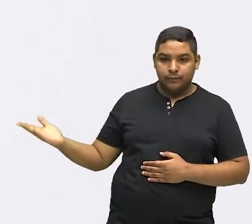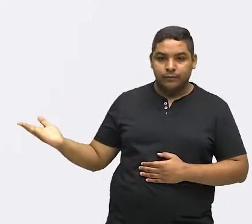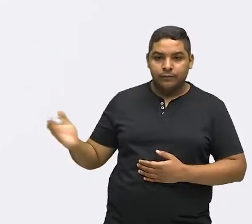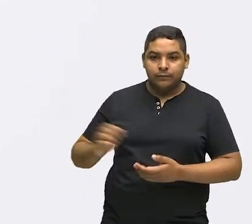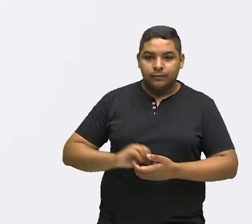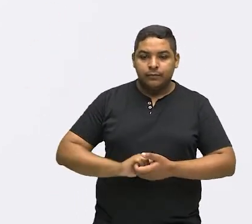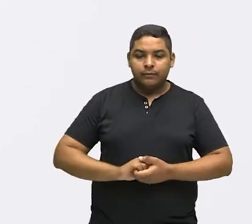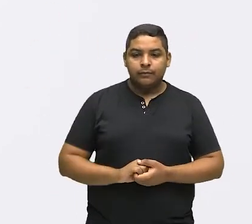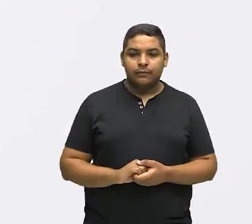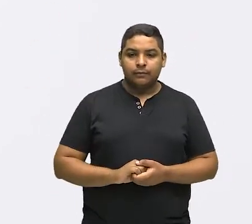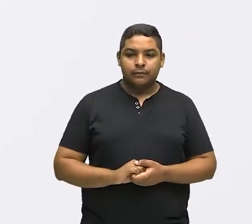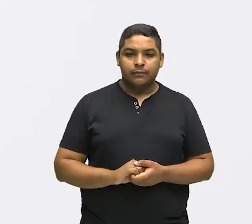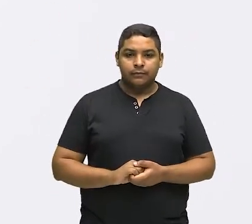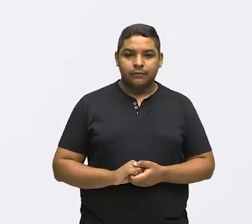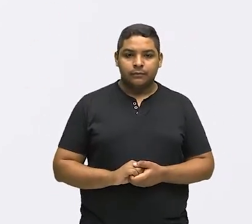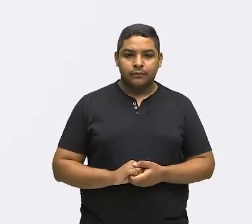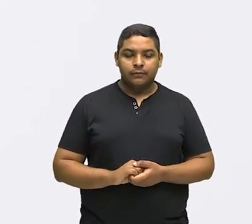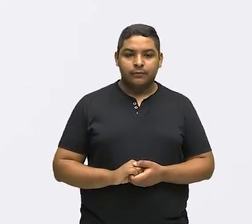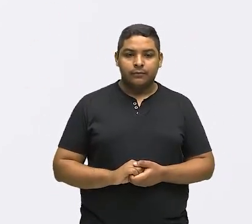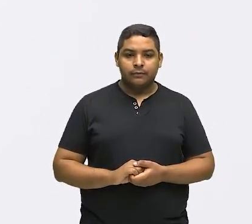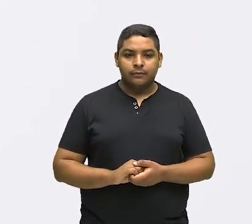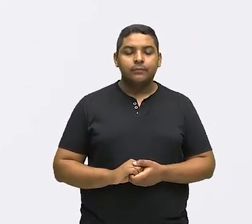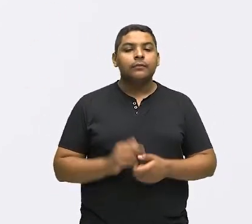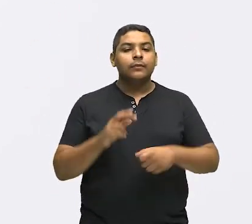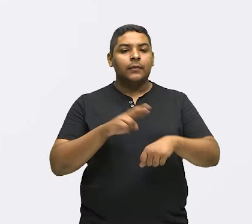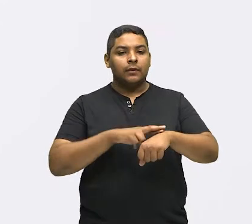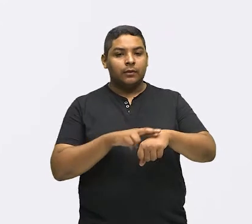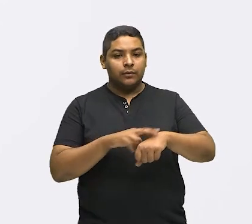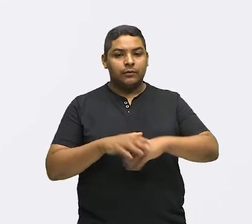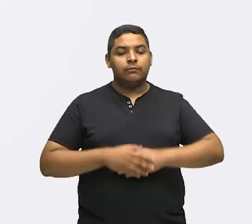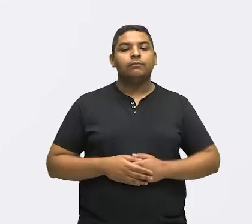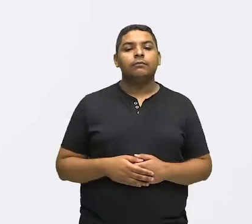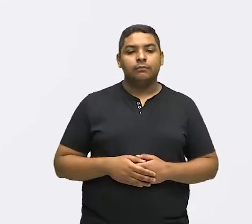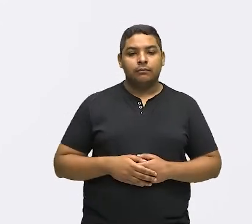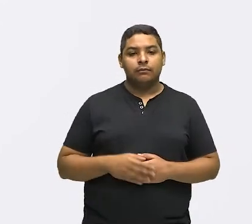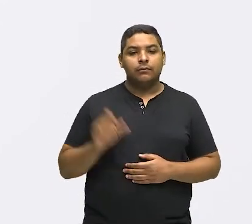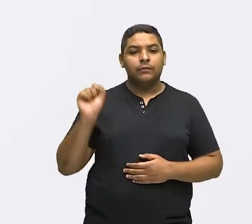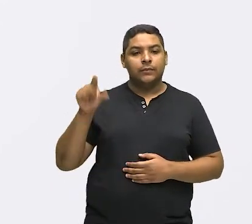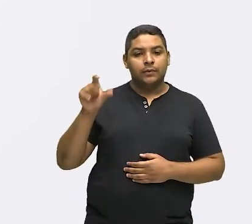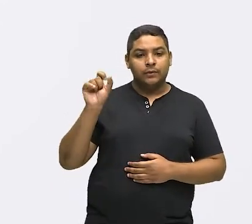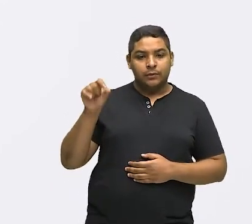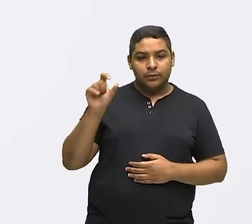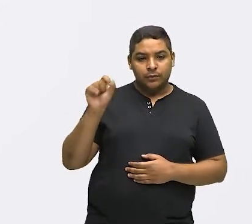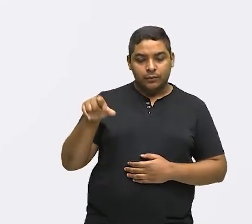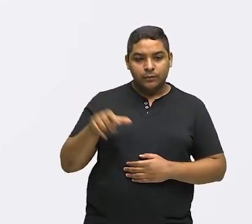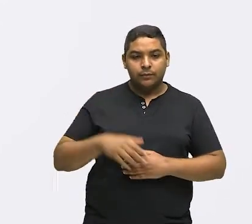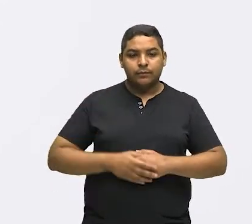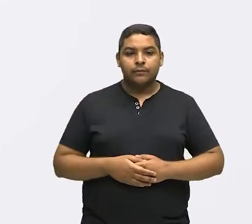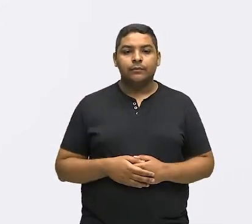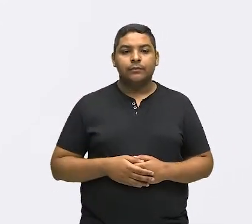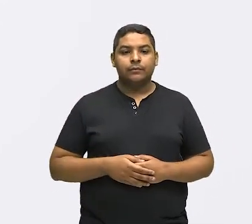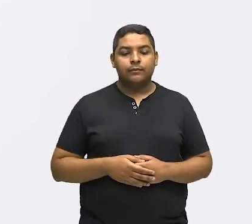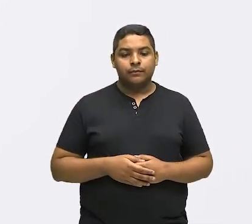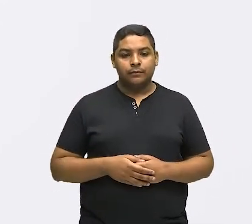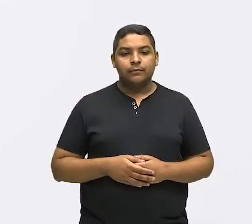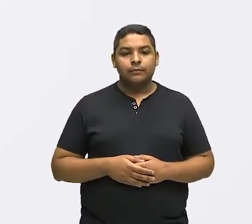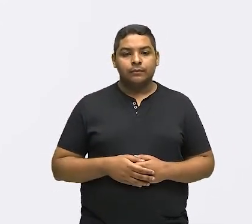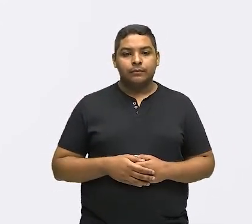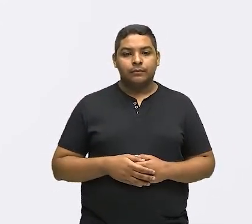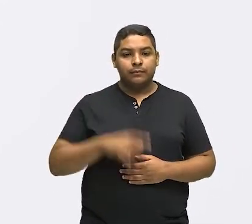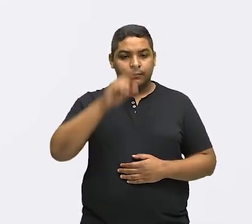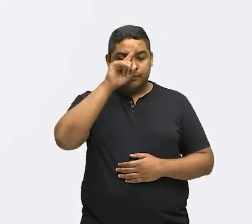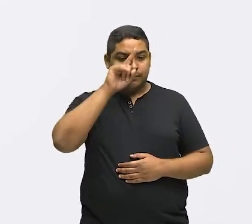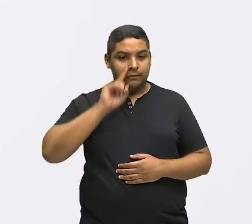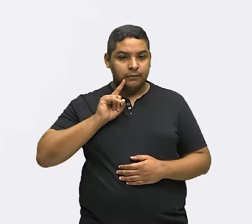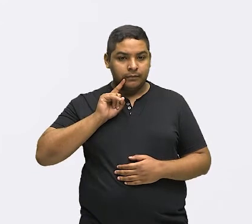pink, pink, rosa, blue, blue, o azul, yellow, yellow,